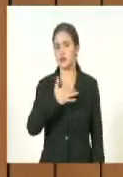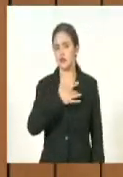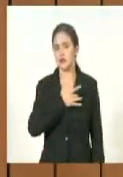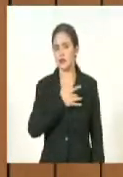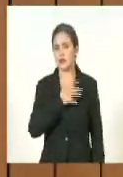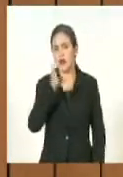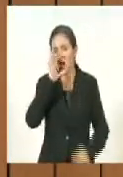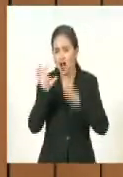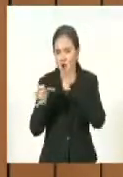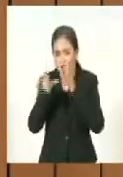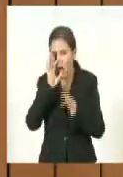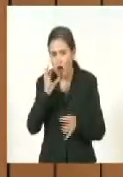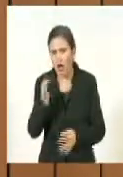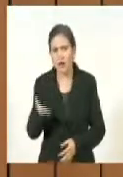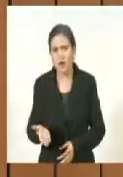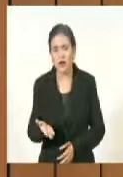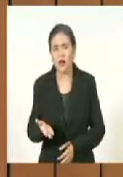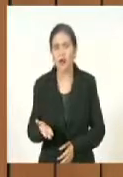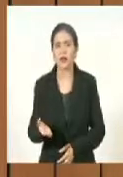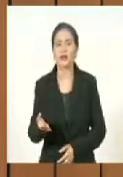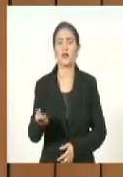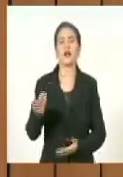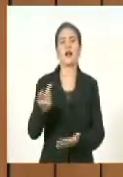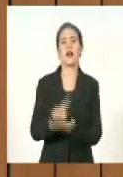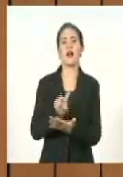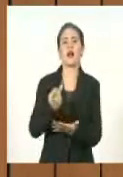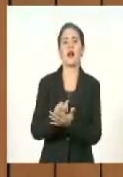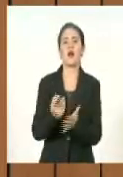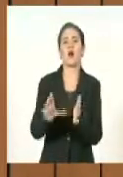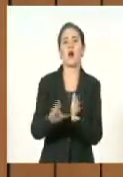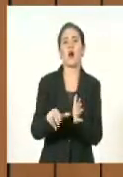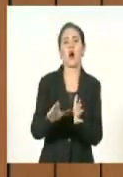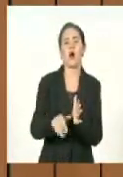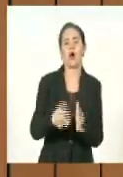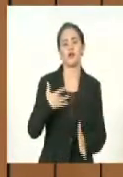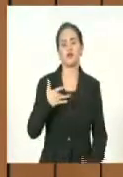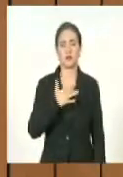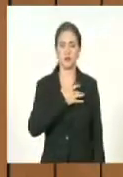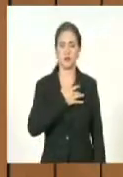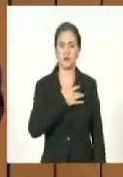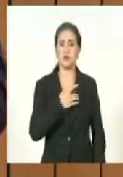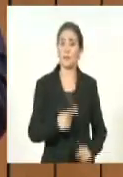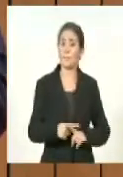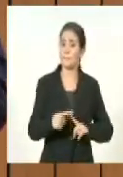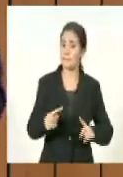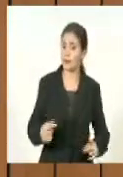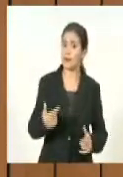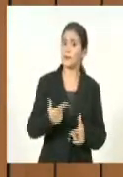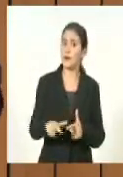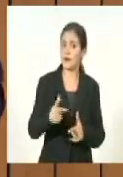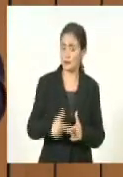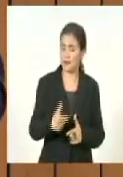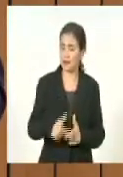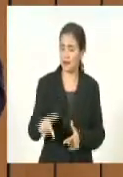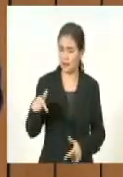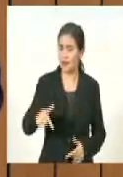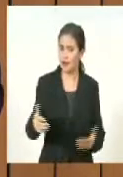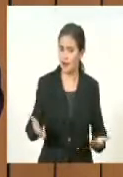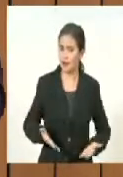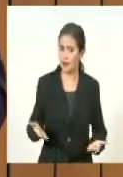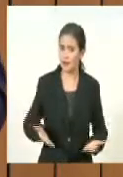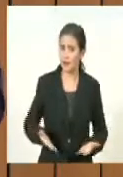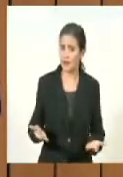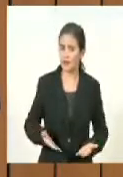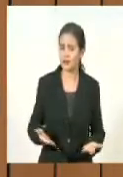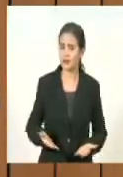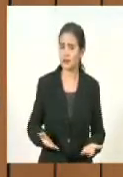aspas, são as máfias da saúde. Só que o grande problema nesta guerra moral que foi instalada aqui, desta retórica vazia que